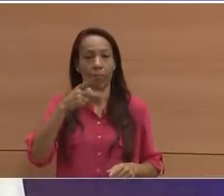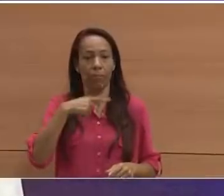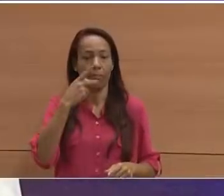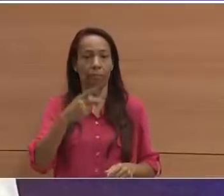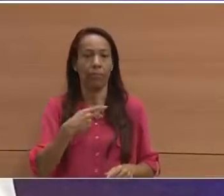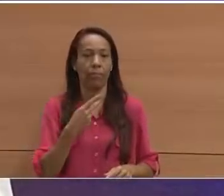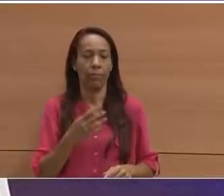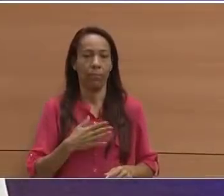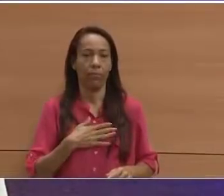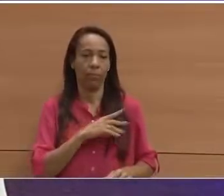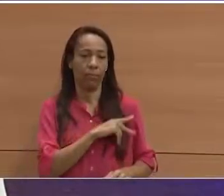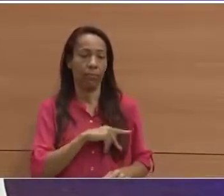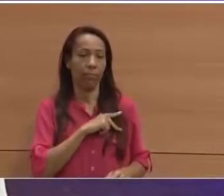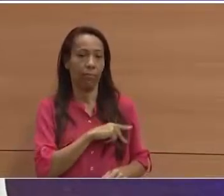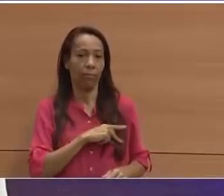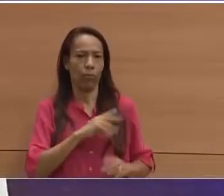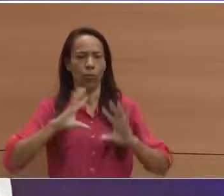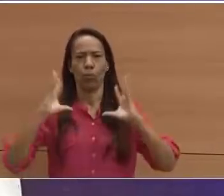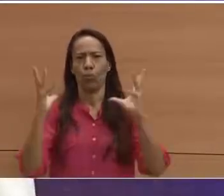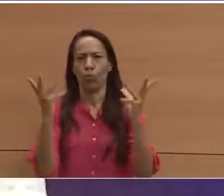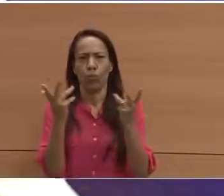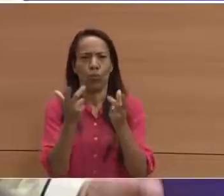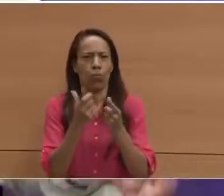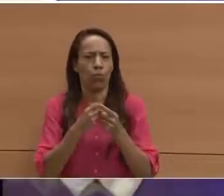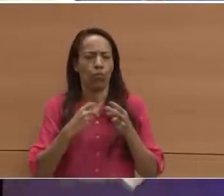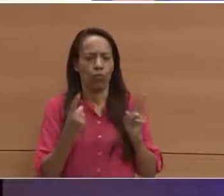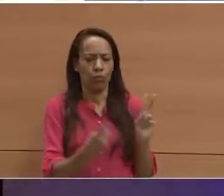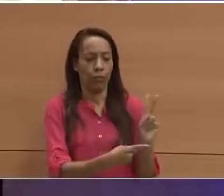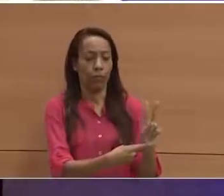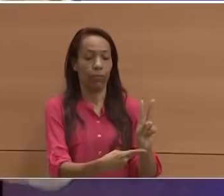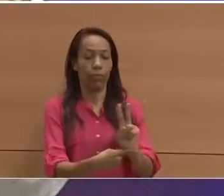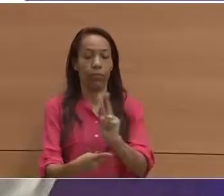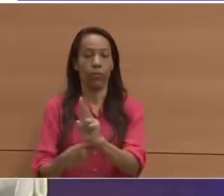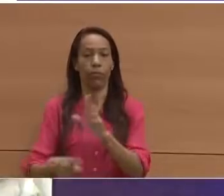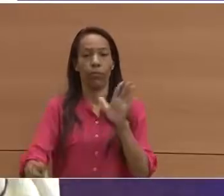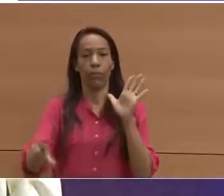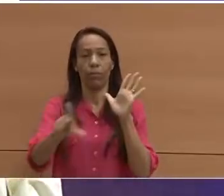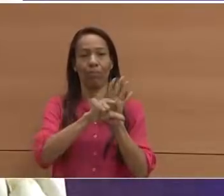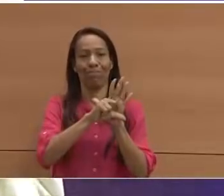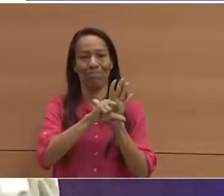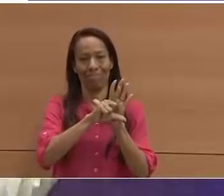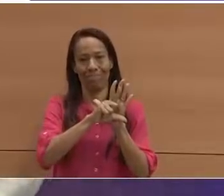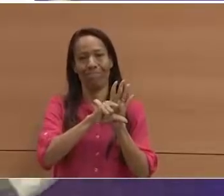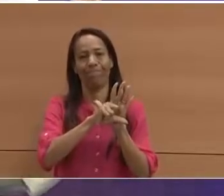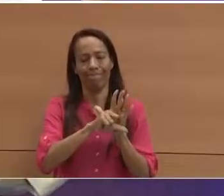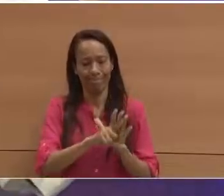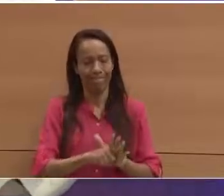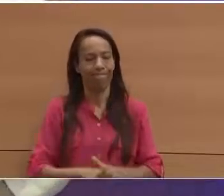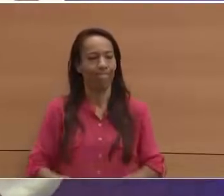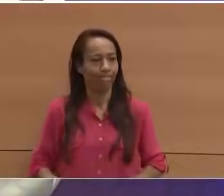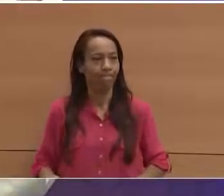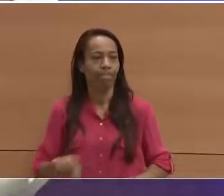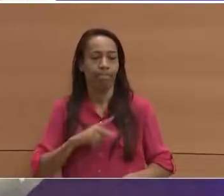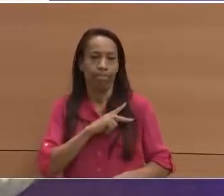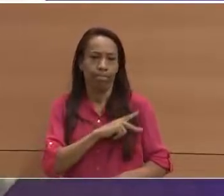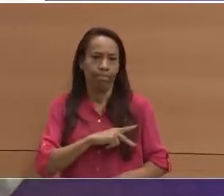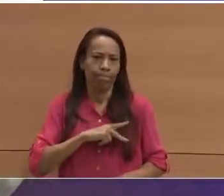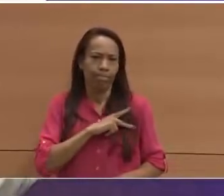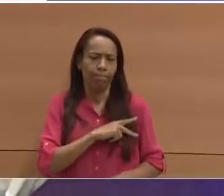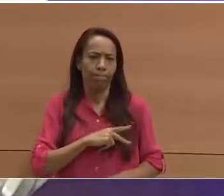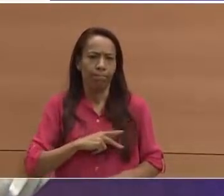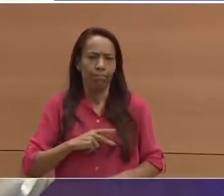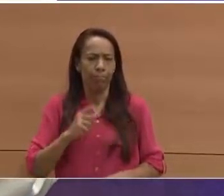da lei, né? Aí Paulo mais ainda se afundou, falou, puxa vida, acho que tem alguma coisa errada então